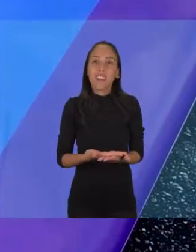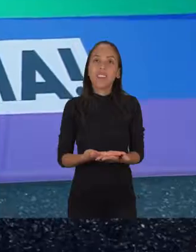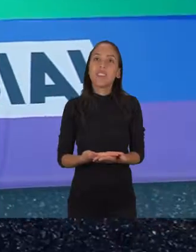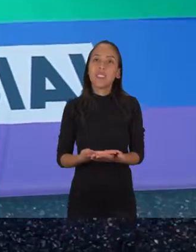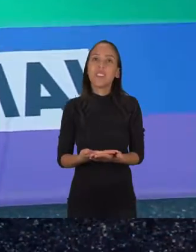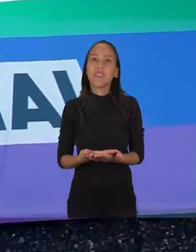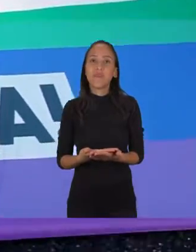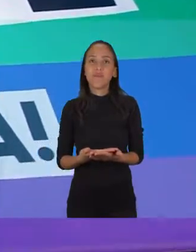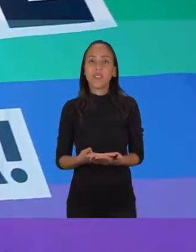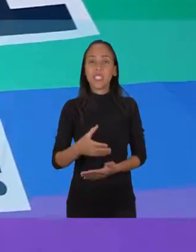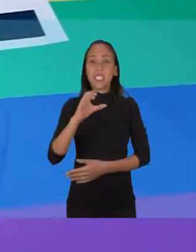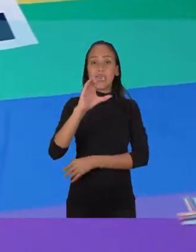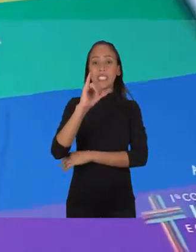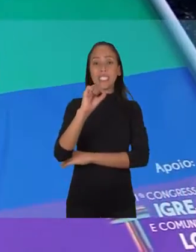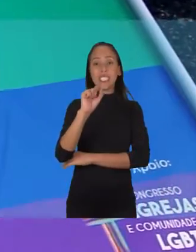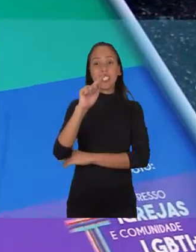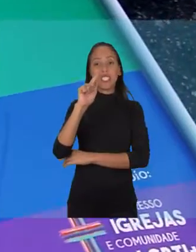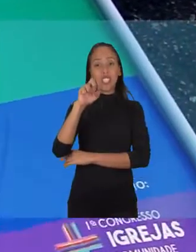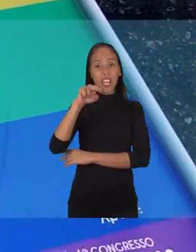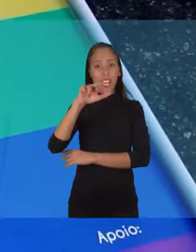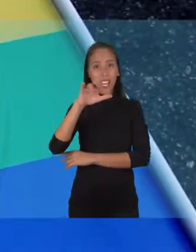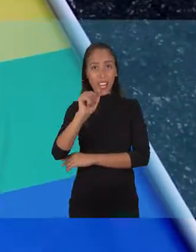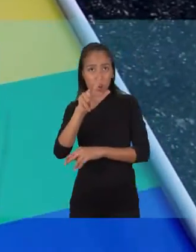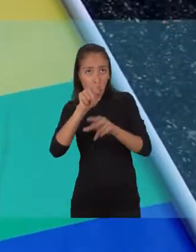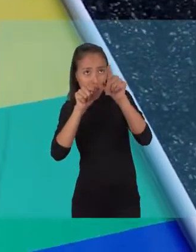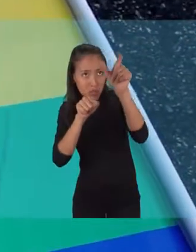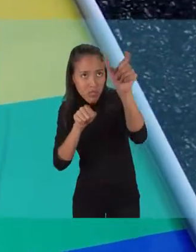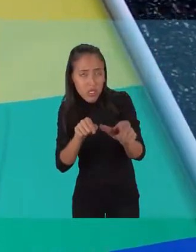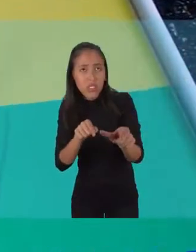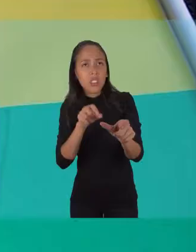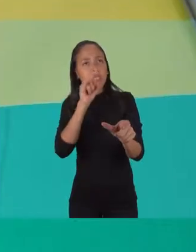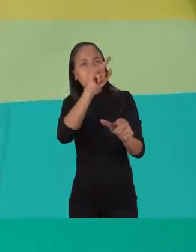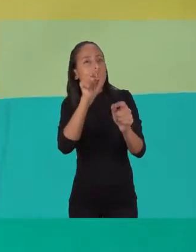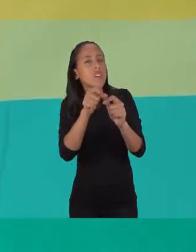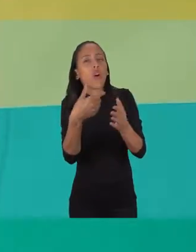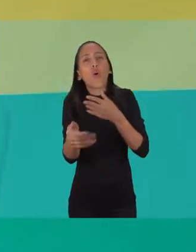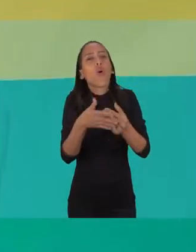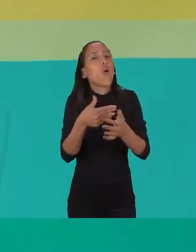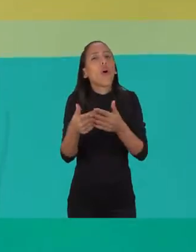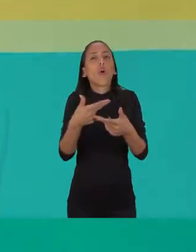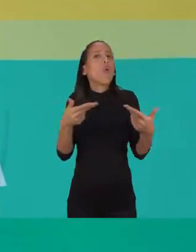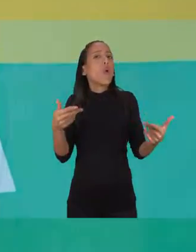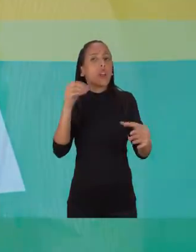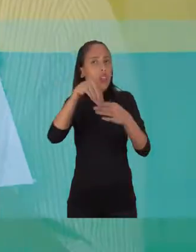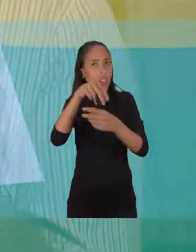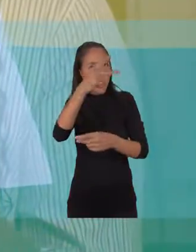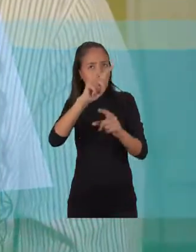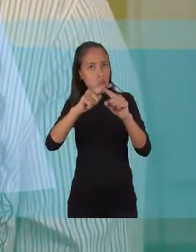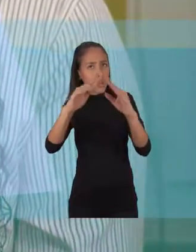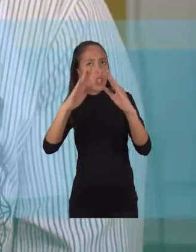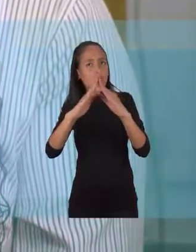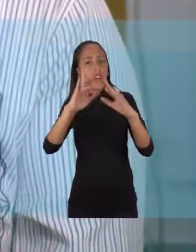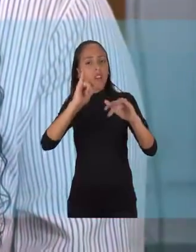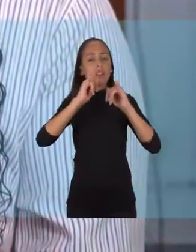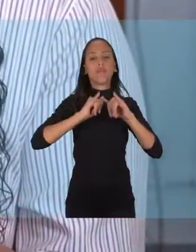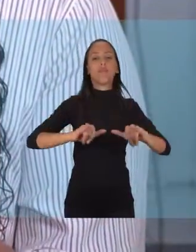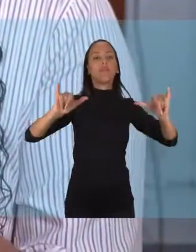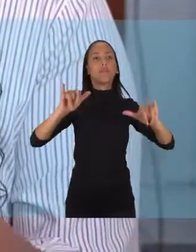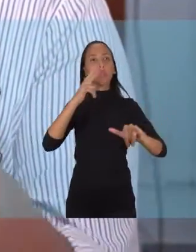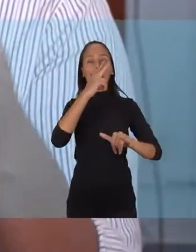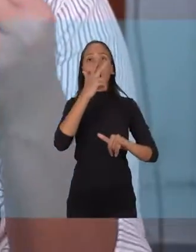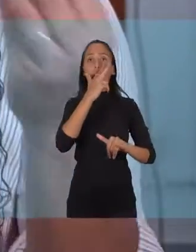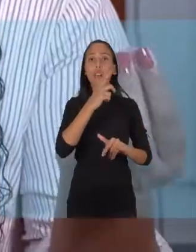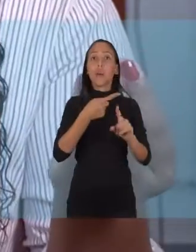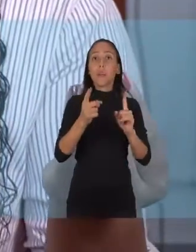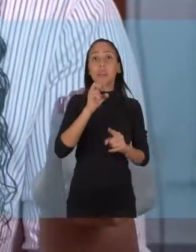pessoa cisgênera como você, por mais que você faça alguma coisa dentro da igreja, vai comunicar algo. Mas quando